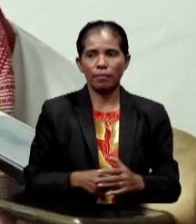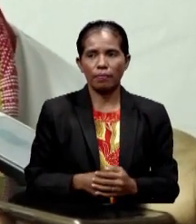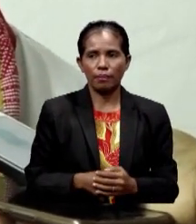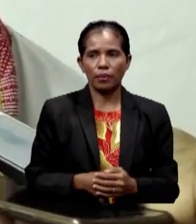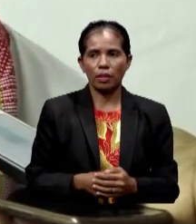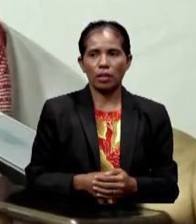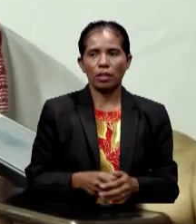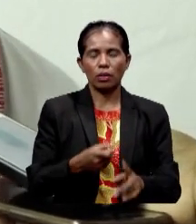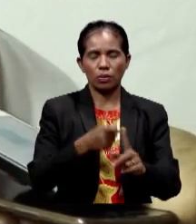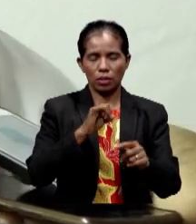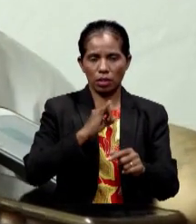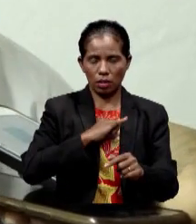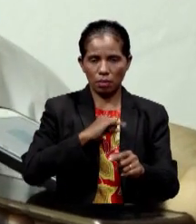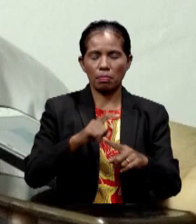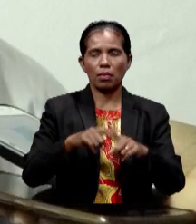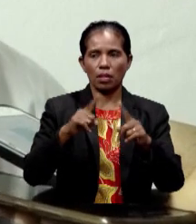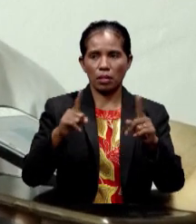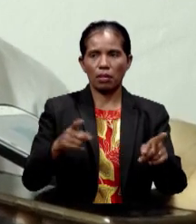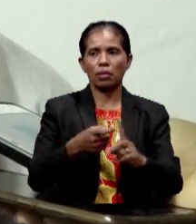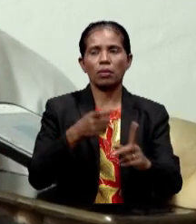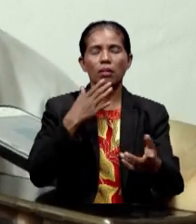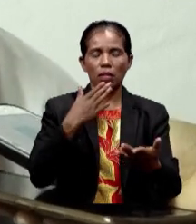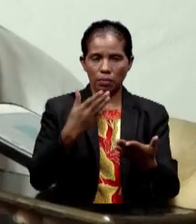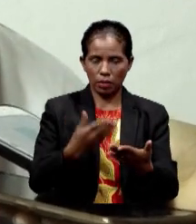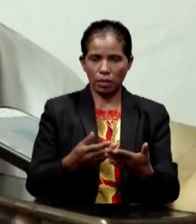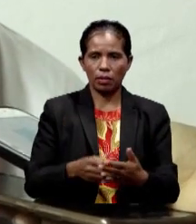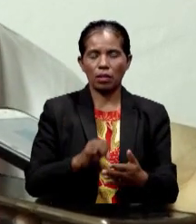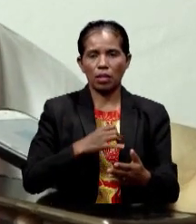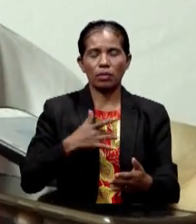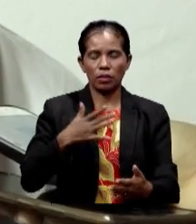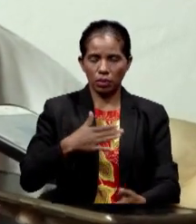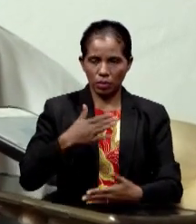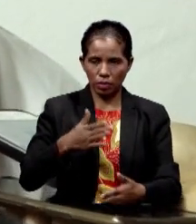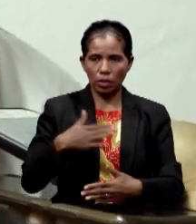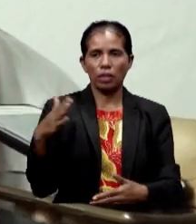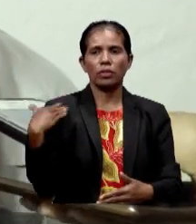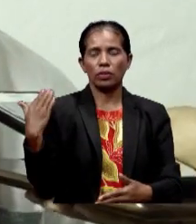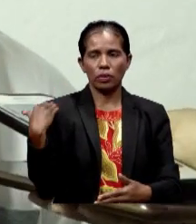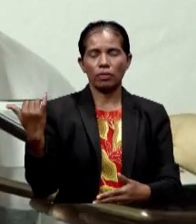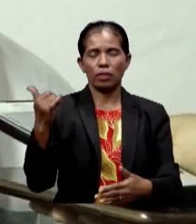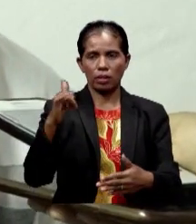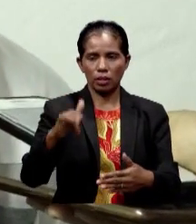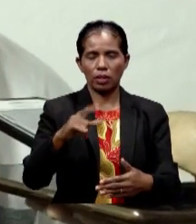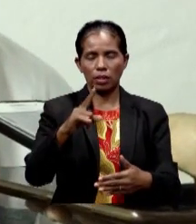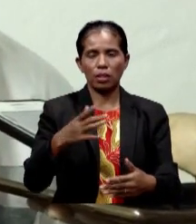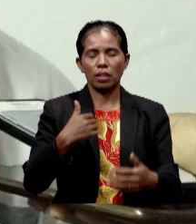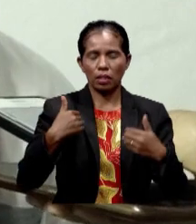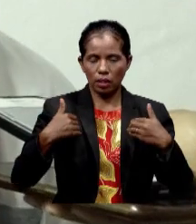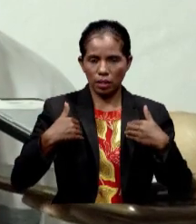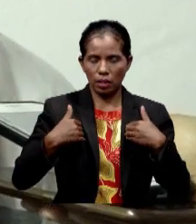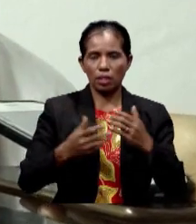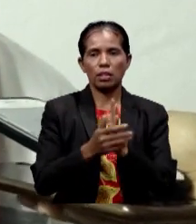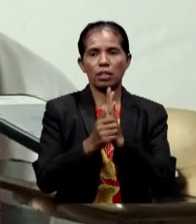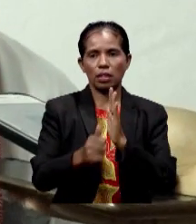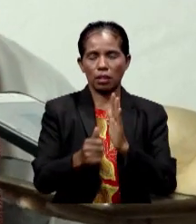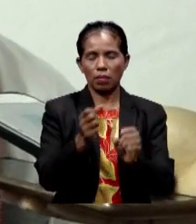usi ha una parte mai be luta ne luta kolektivo ida au aprecia ba joven ida ne be maka ya talento ya kapasidade bel hal film